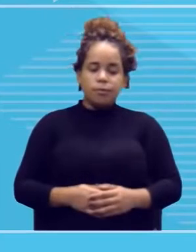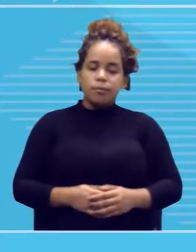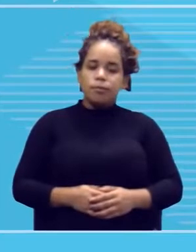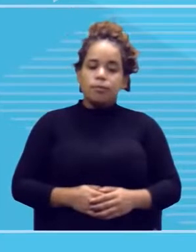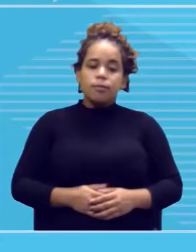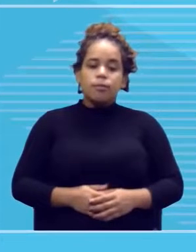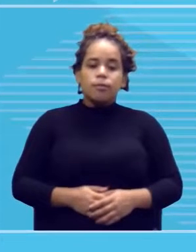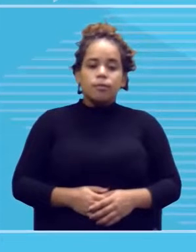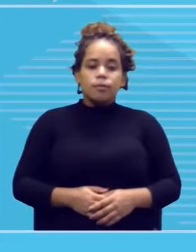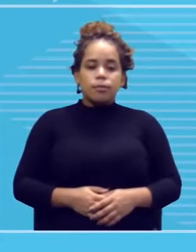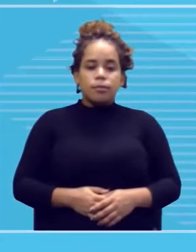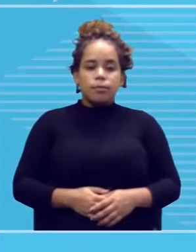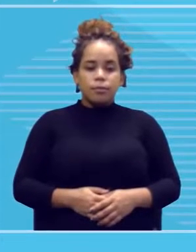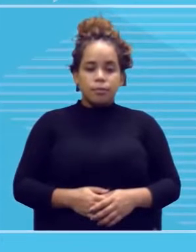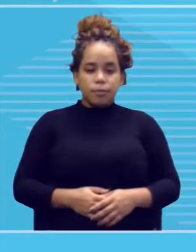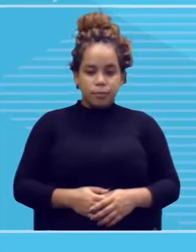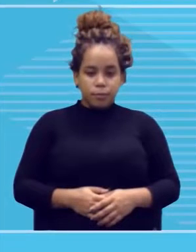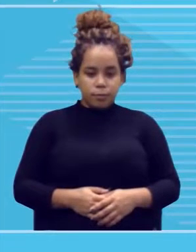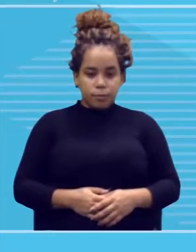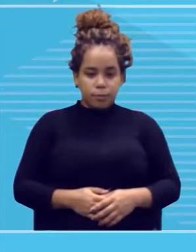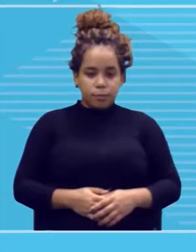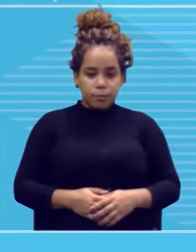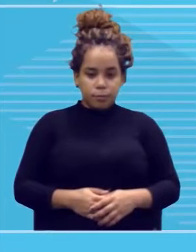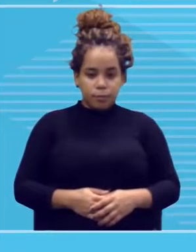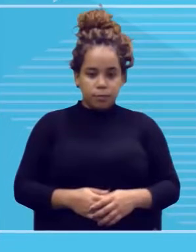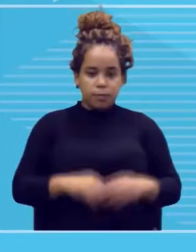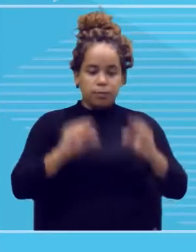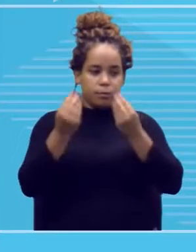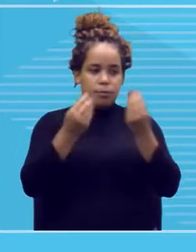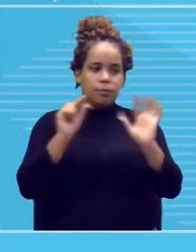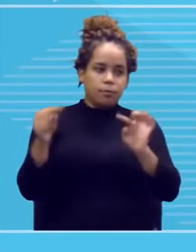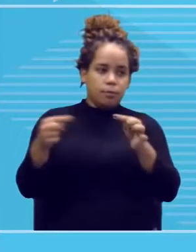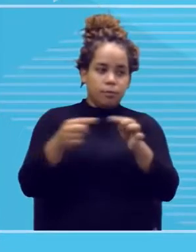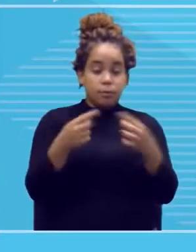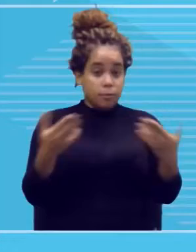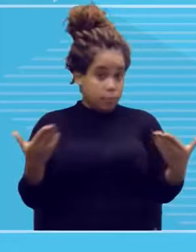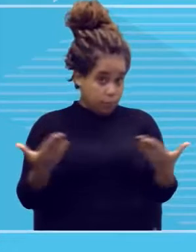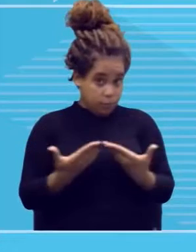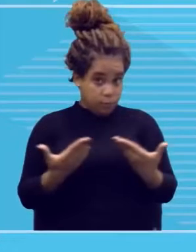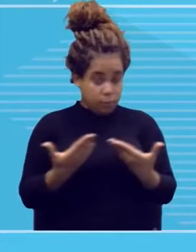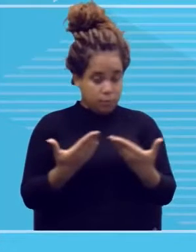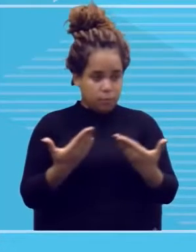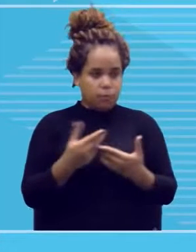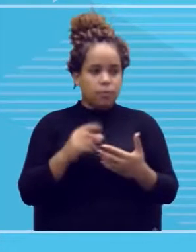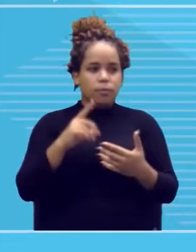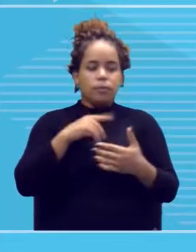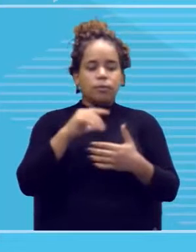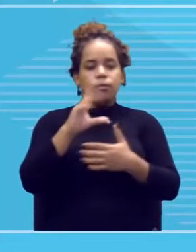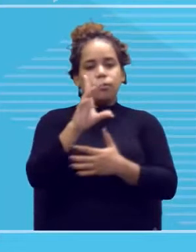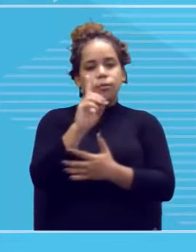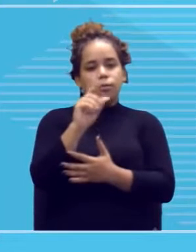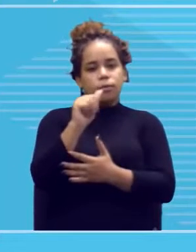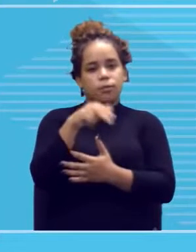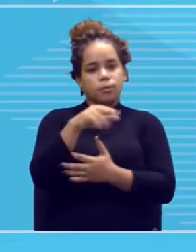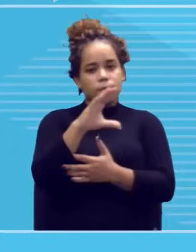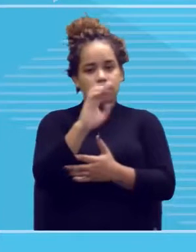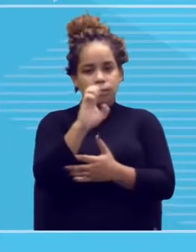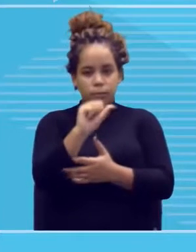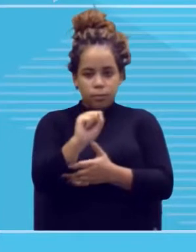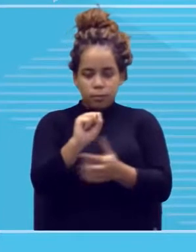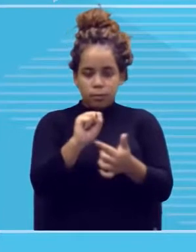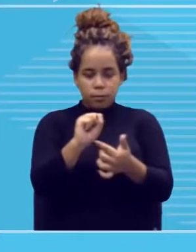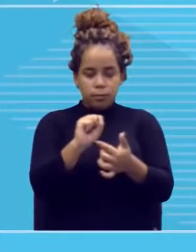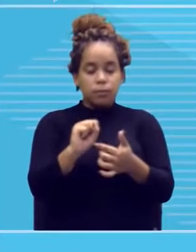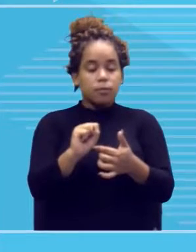e o verbo dance como está no presente o verbo dance ganharia um szinho no final dances